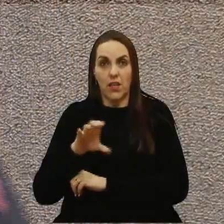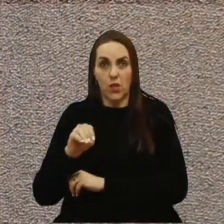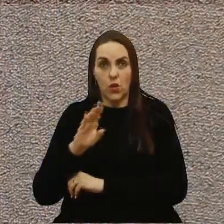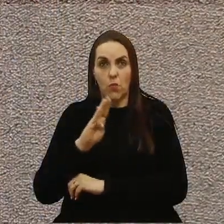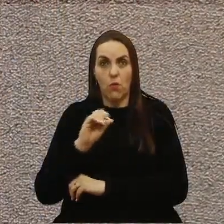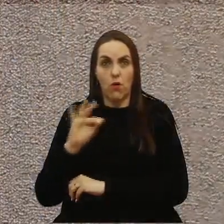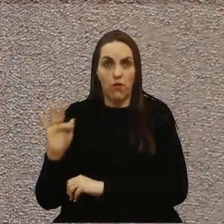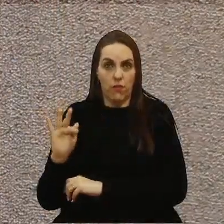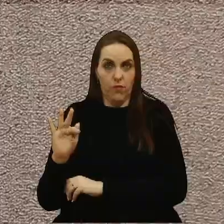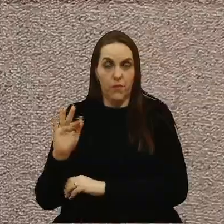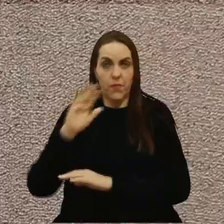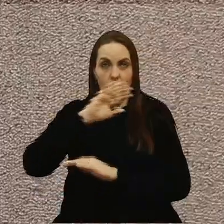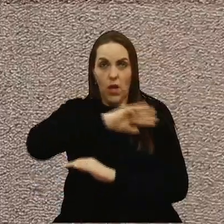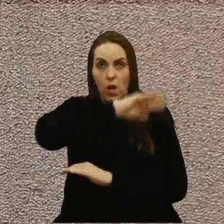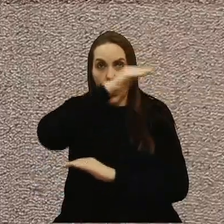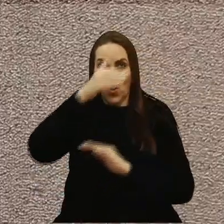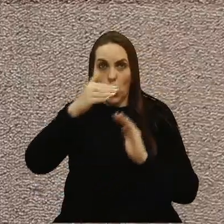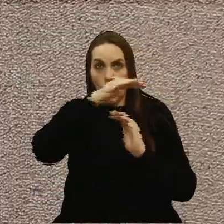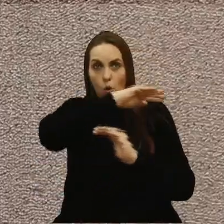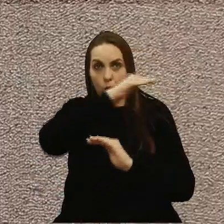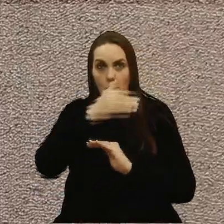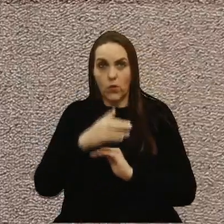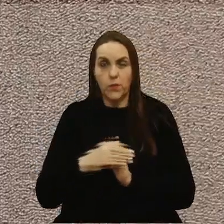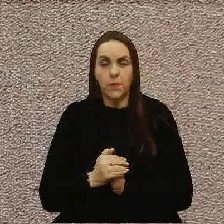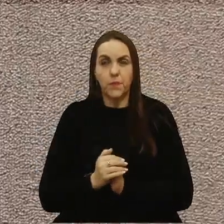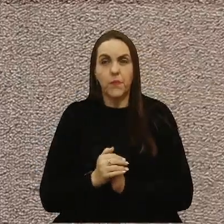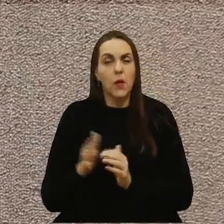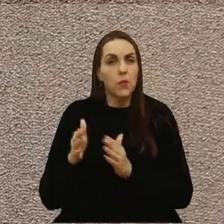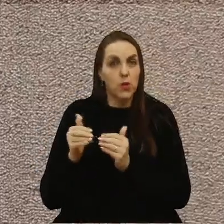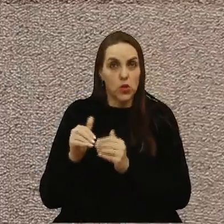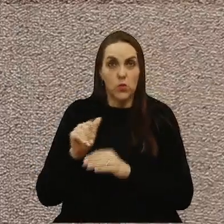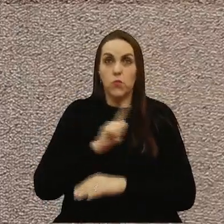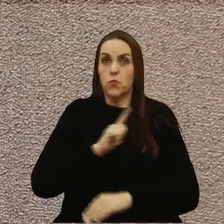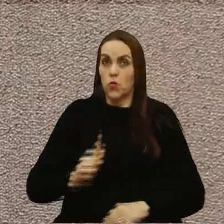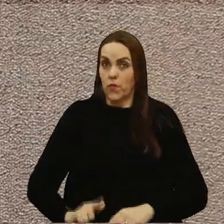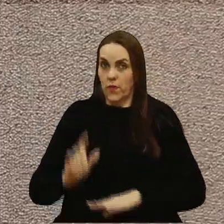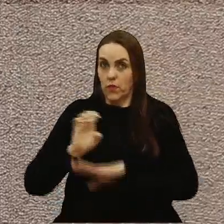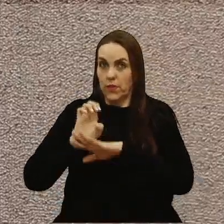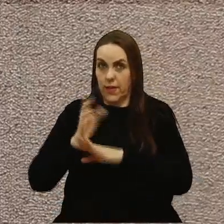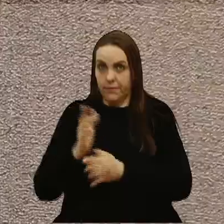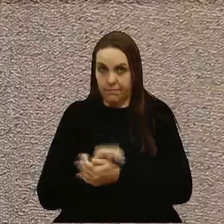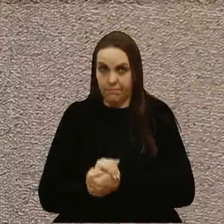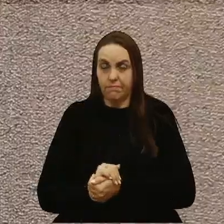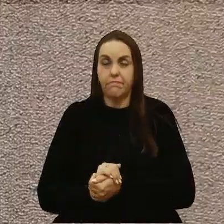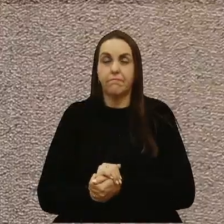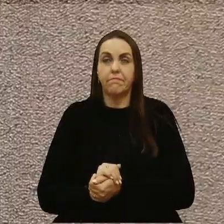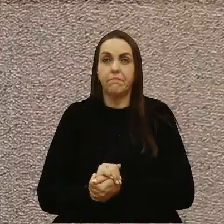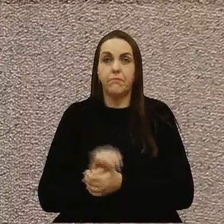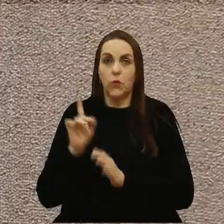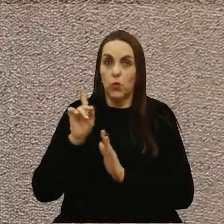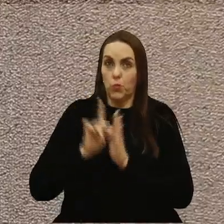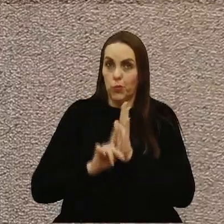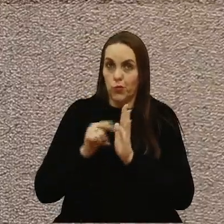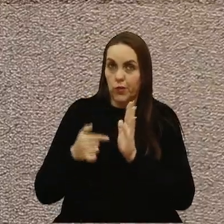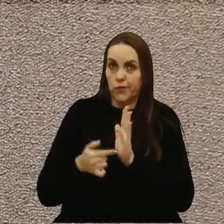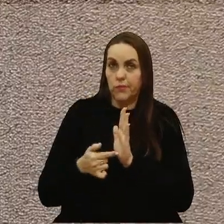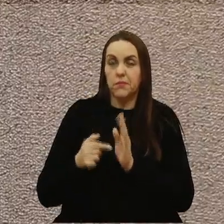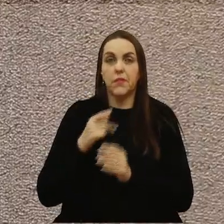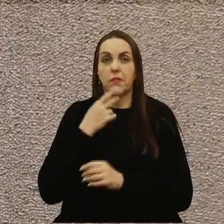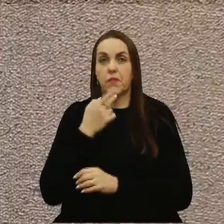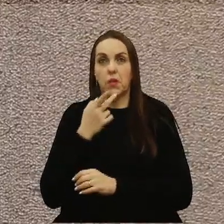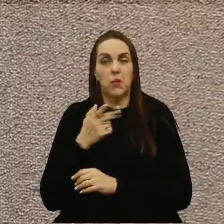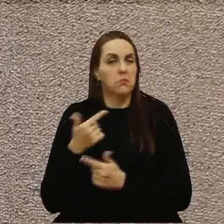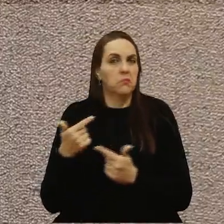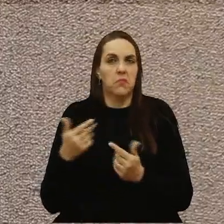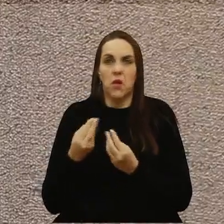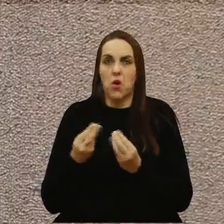né? Aí a gente foi pedir para o governo do estado para o projeto. Eles disseram que eles não têm